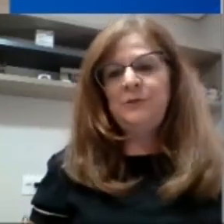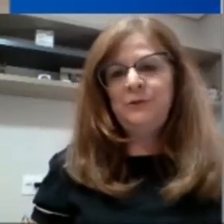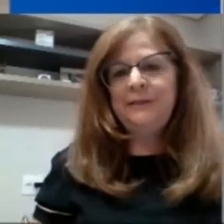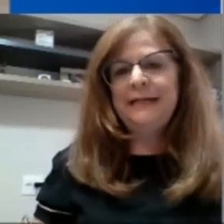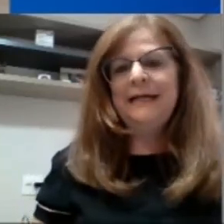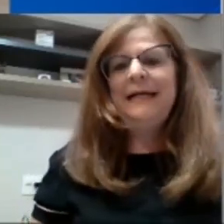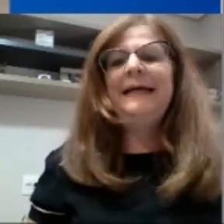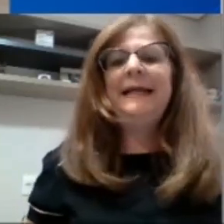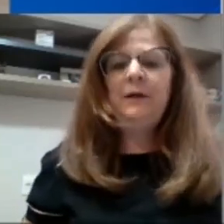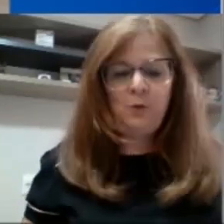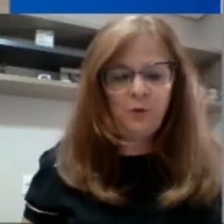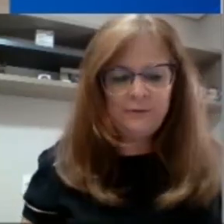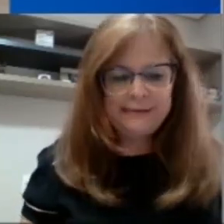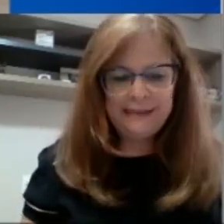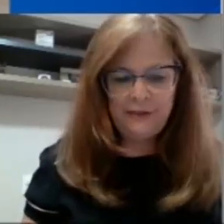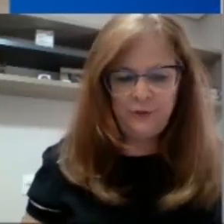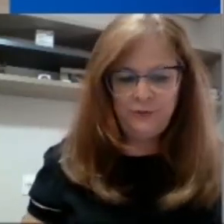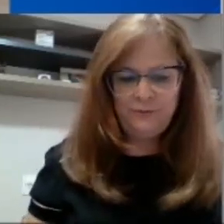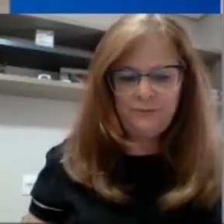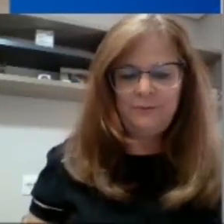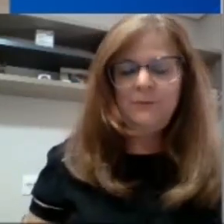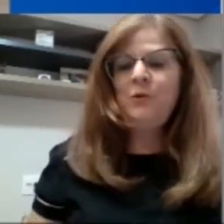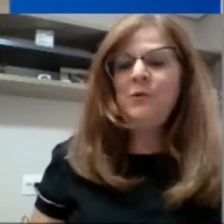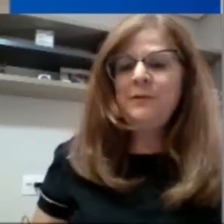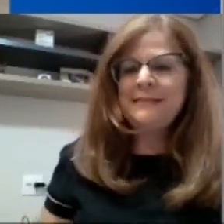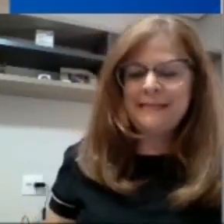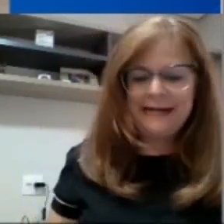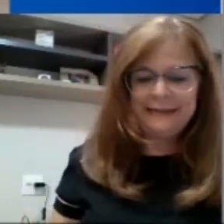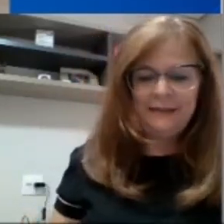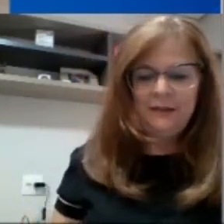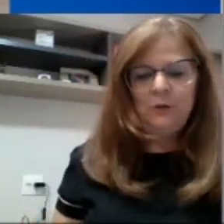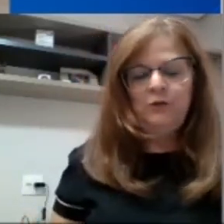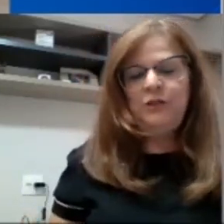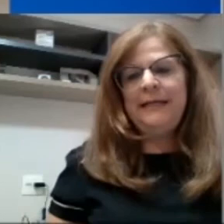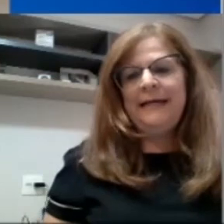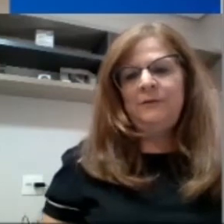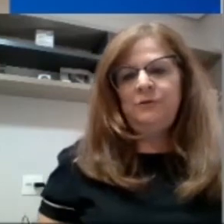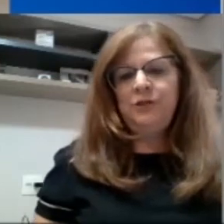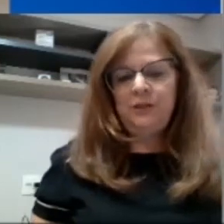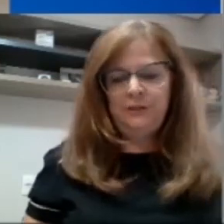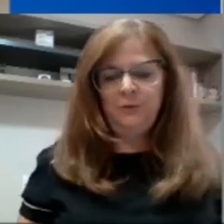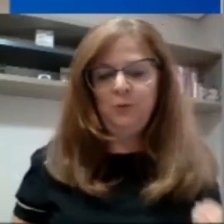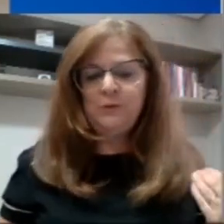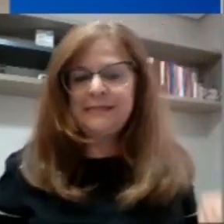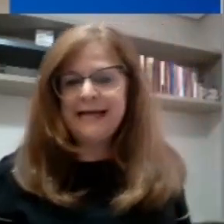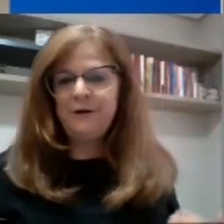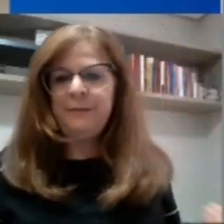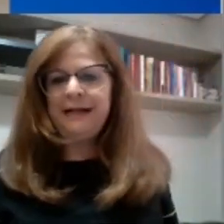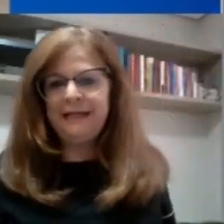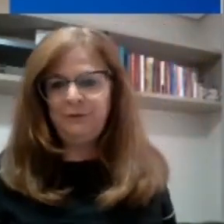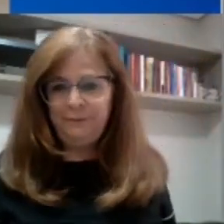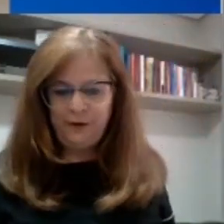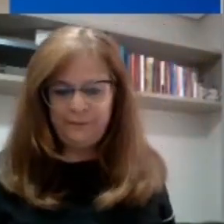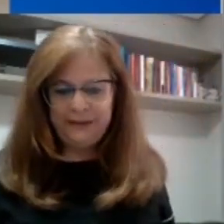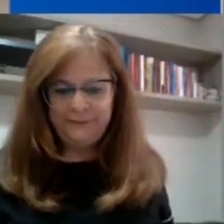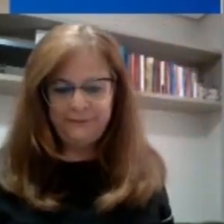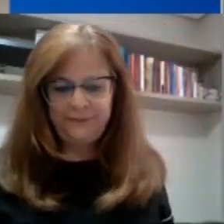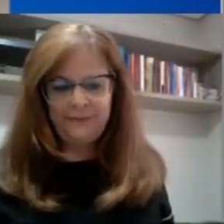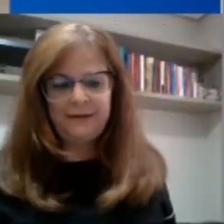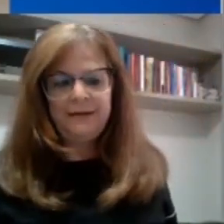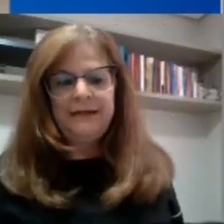comunidade surda, ela conseguiu conquistar o direito de usar uma língua